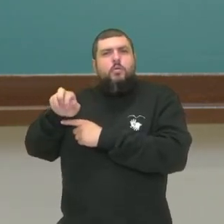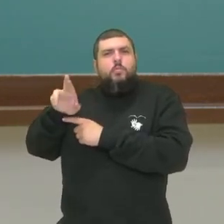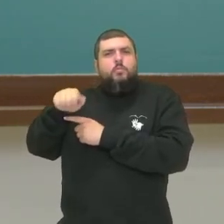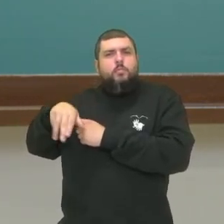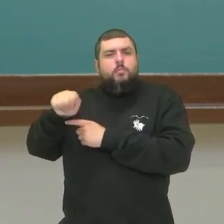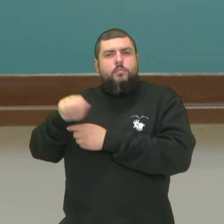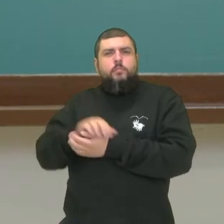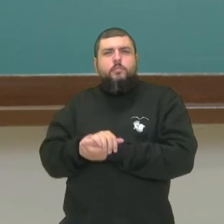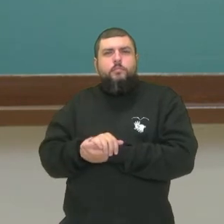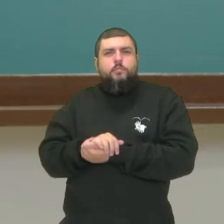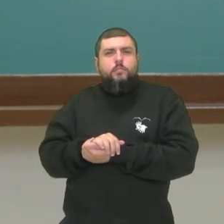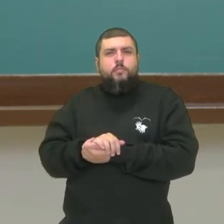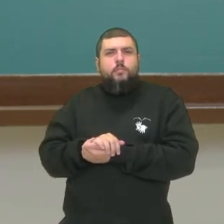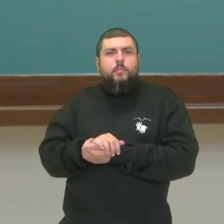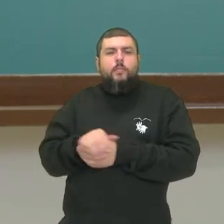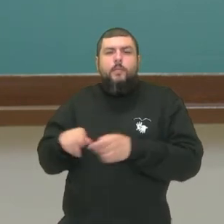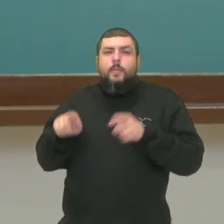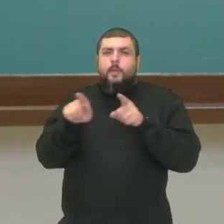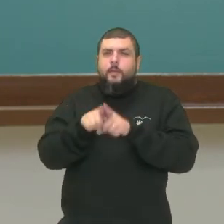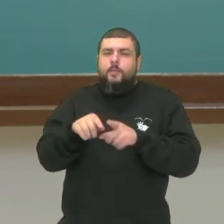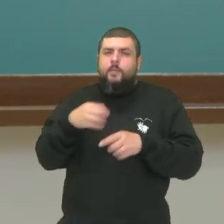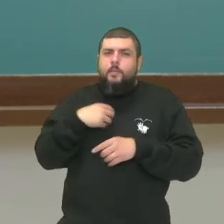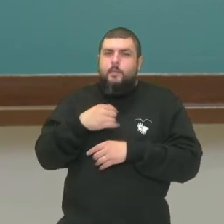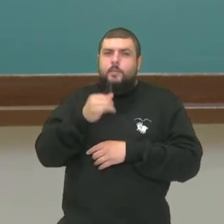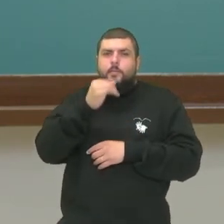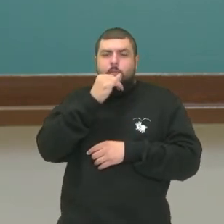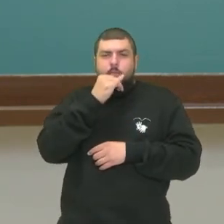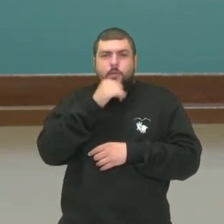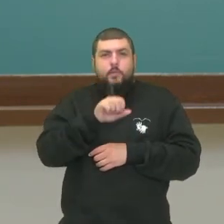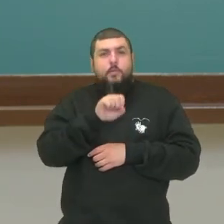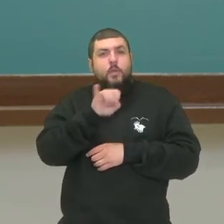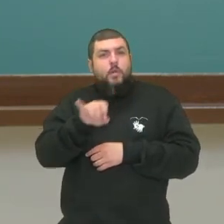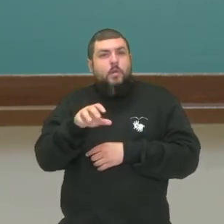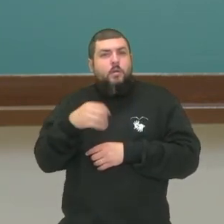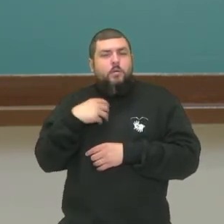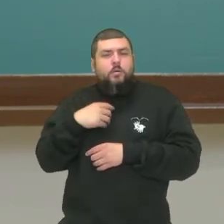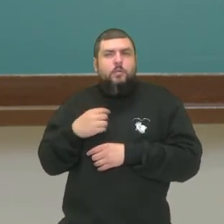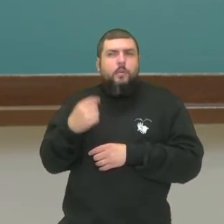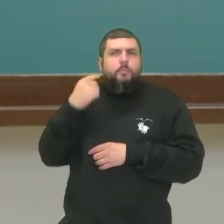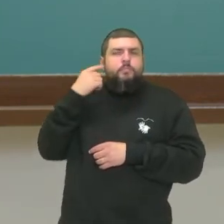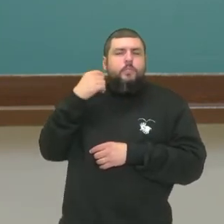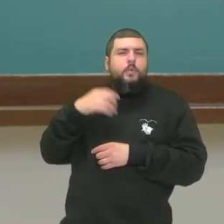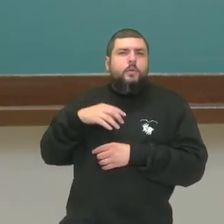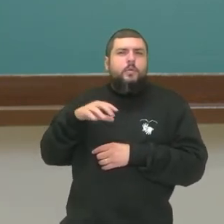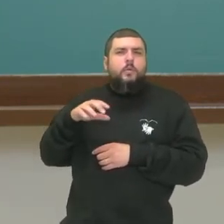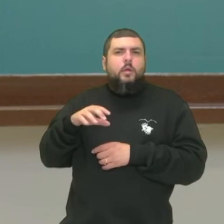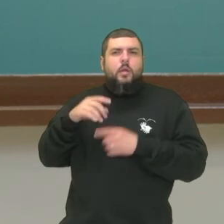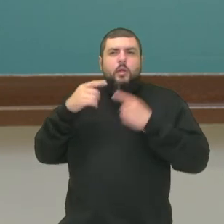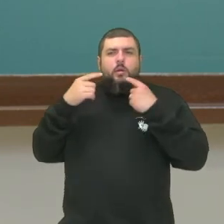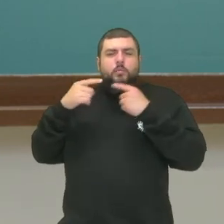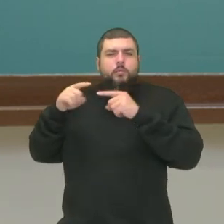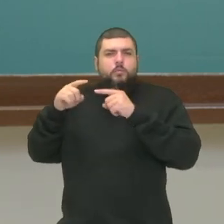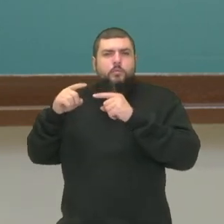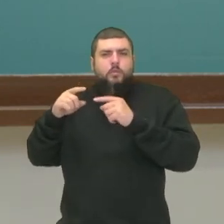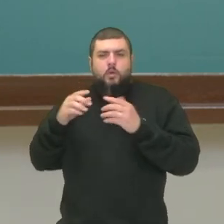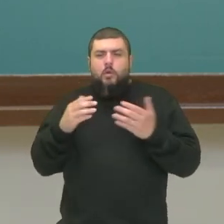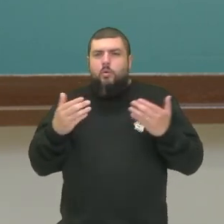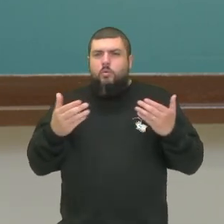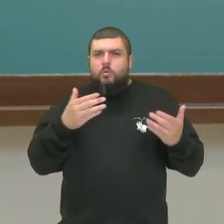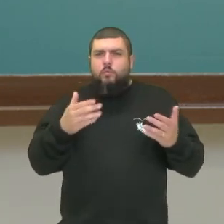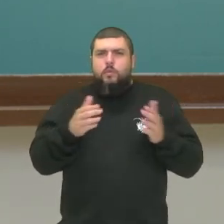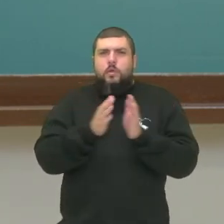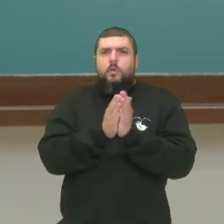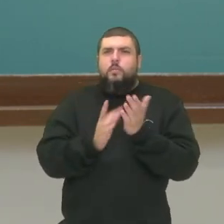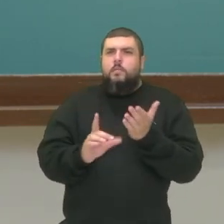esse também é um exemplo, né? Se um dia você ouvir essa música e comparar com a Carta de Coríntios ou com o poema do